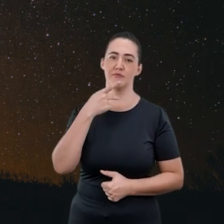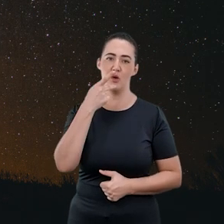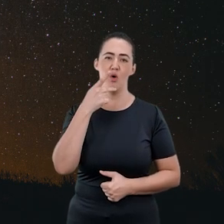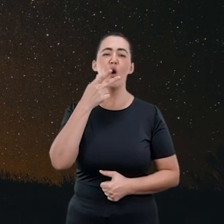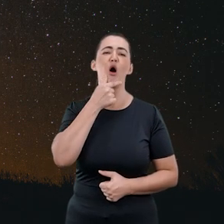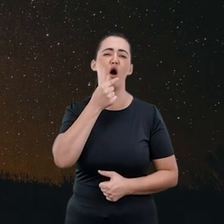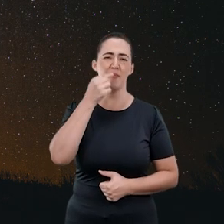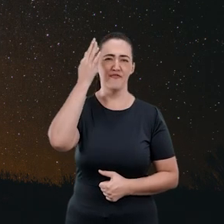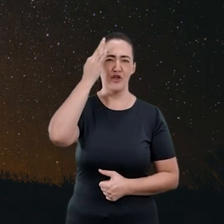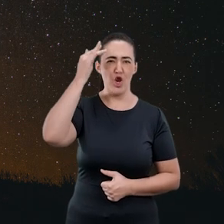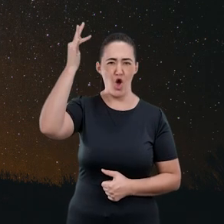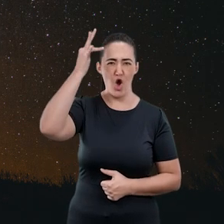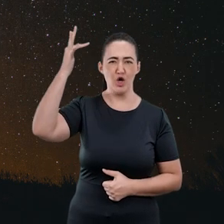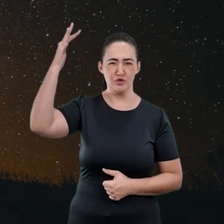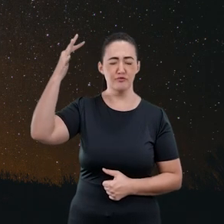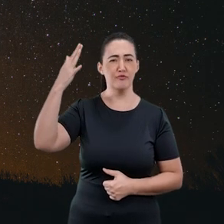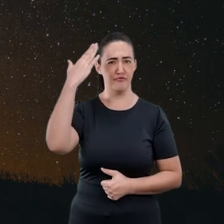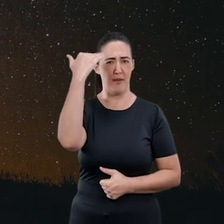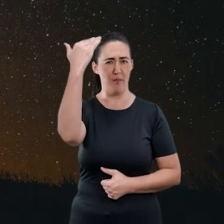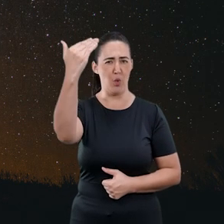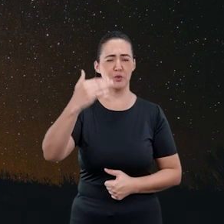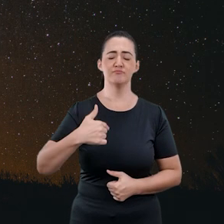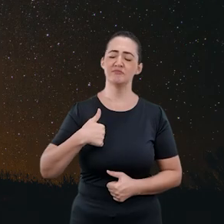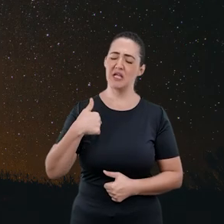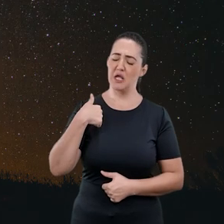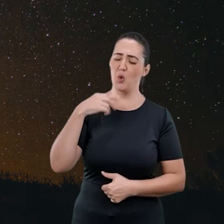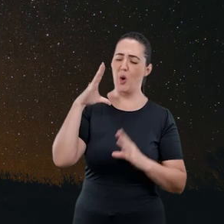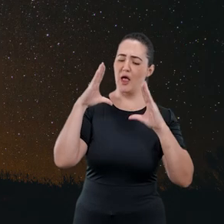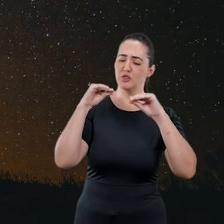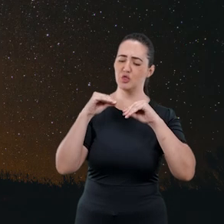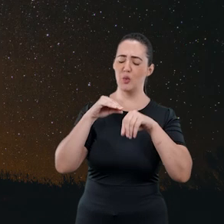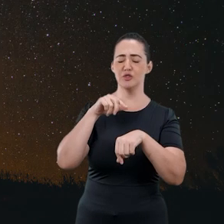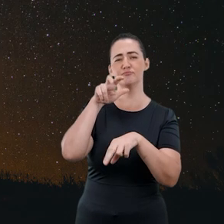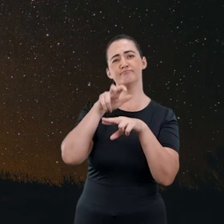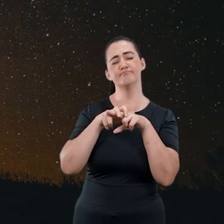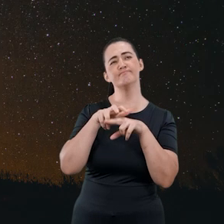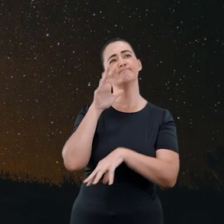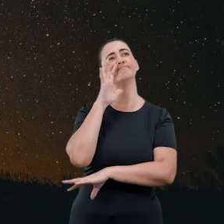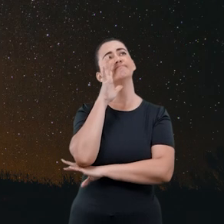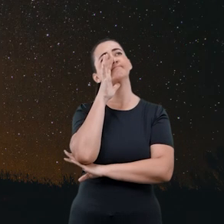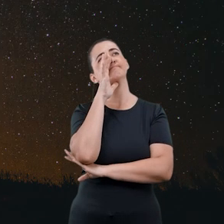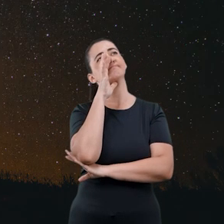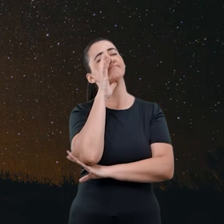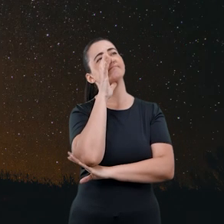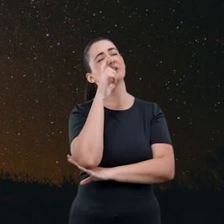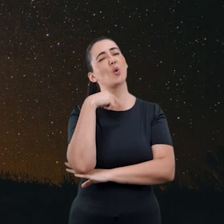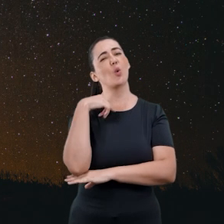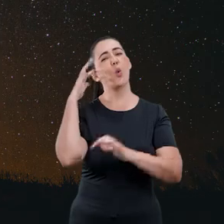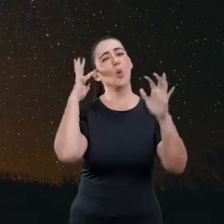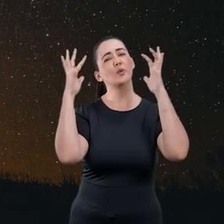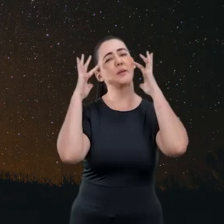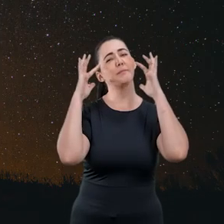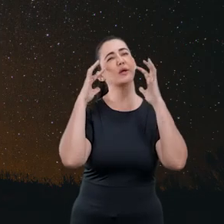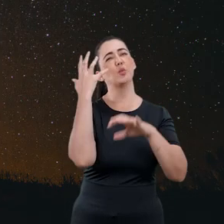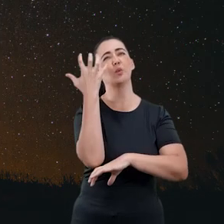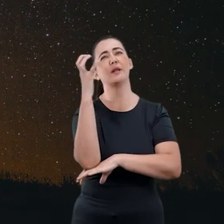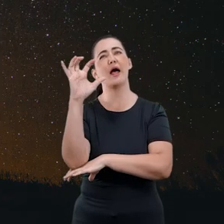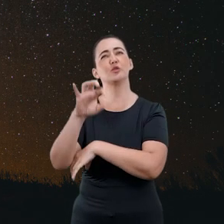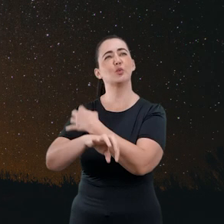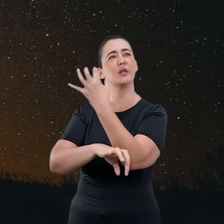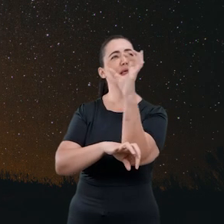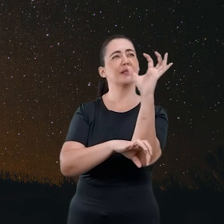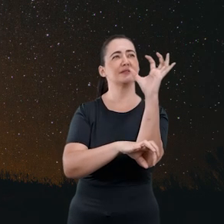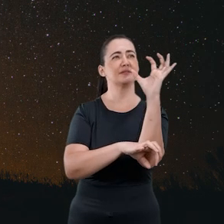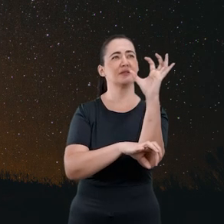meditando, estava absorvido na contemplação da natureza. É preciso ser cego para não